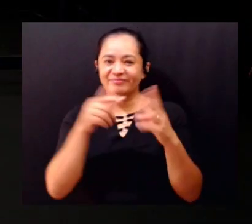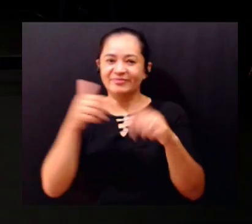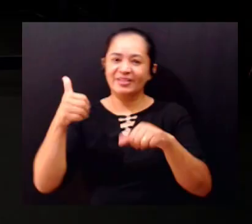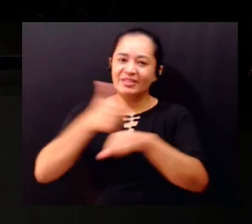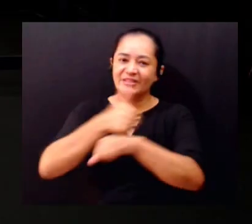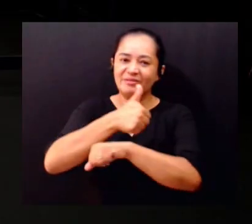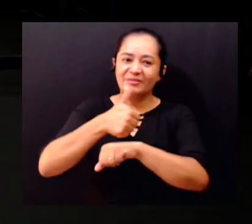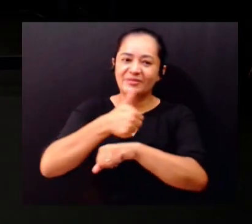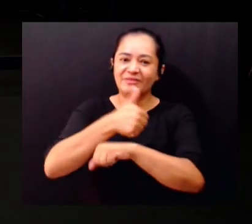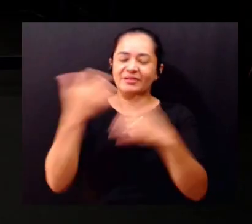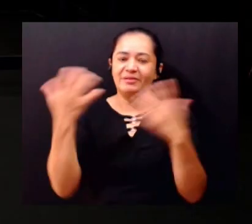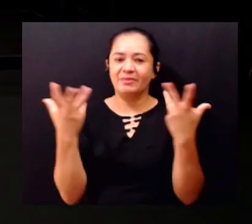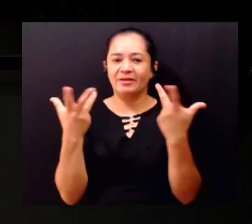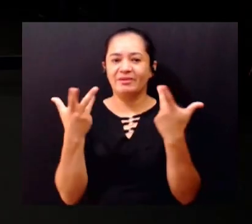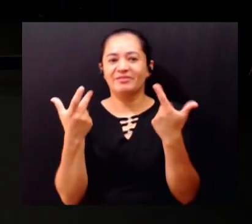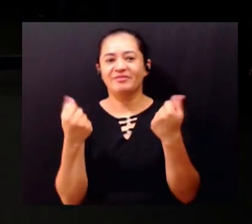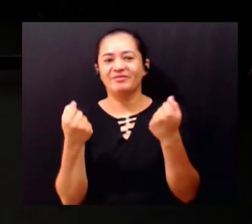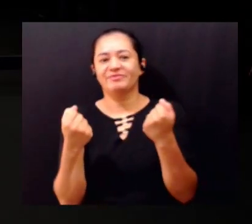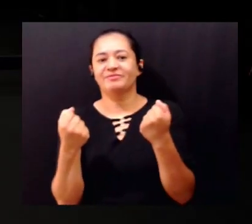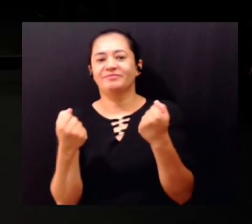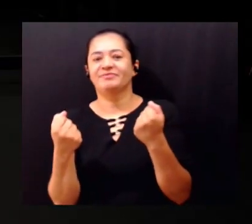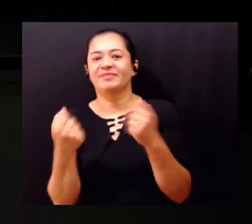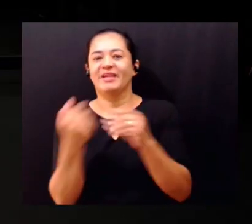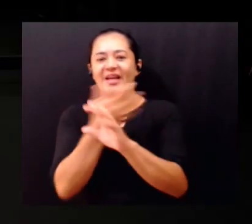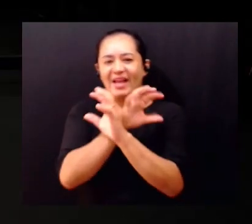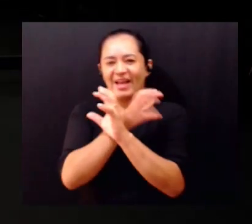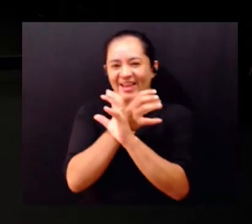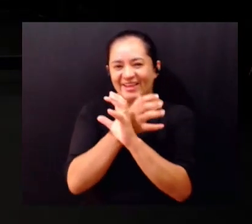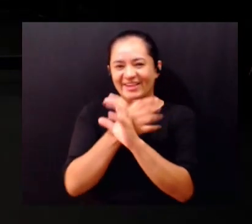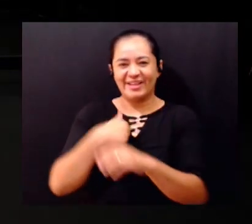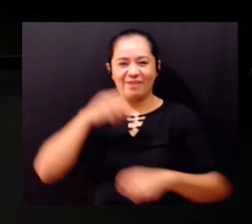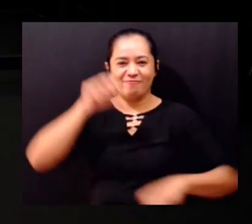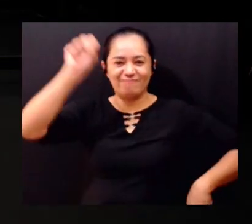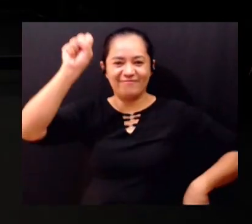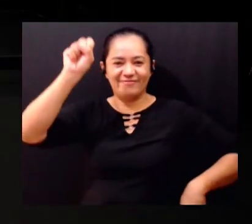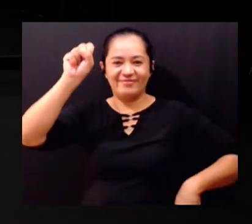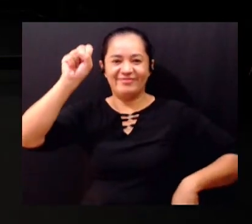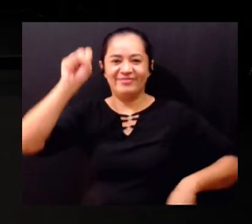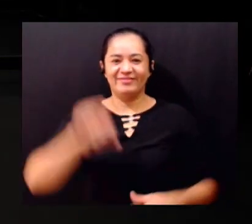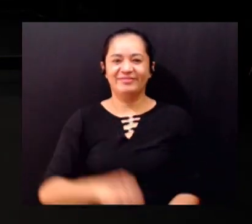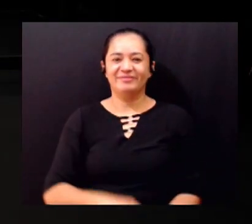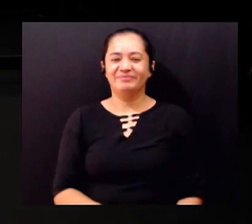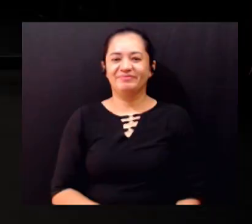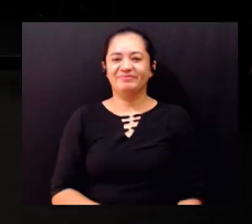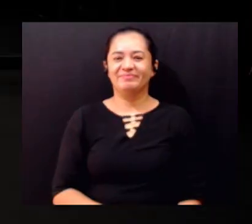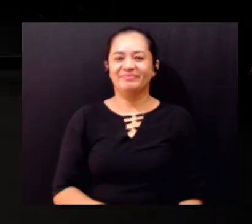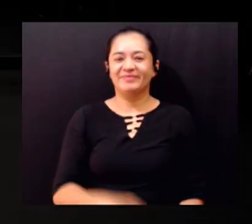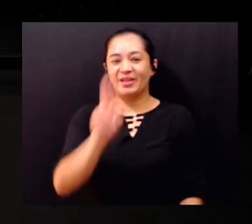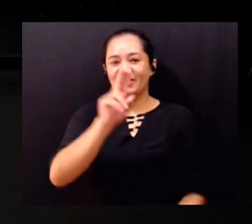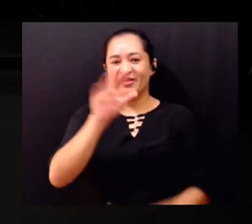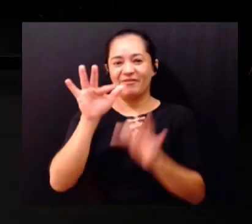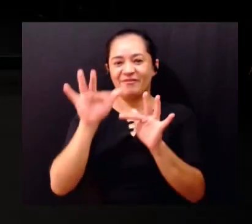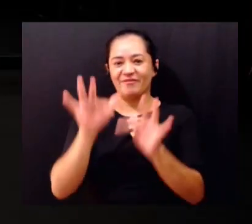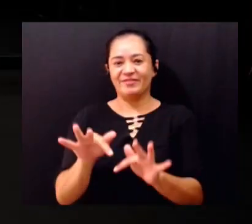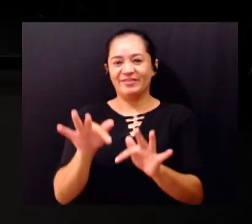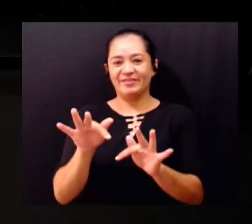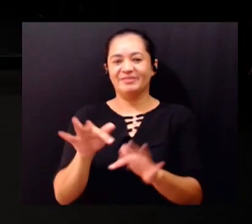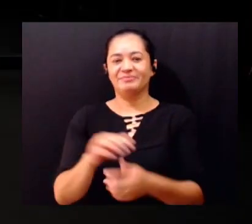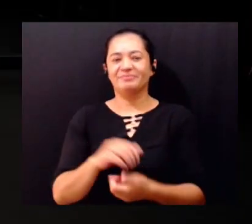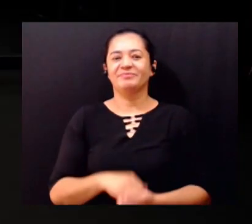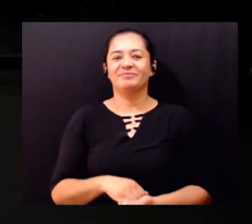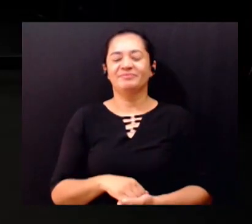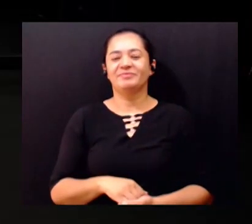Wander Caricaturas, né? Eu sou heroína mesmo, olha aí, ó, tô errando teu nome lá no final, é Wander Caricaturas, professor